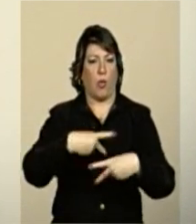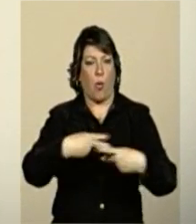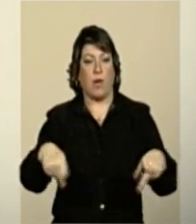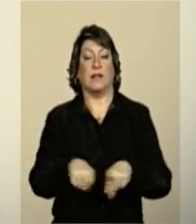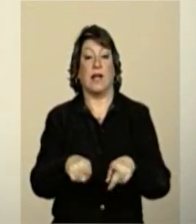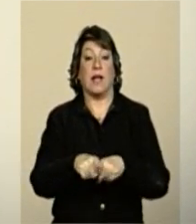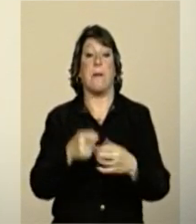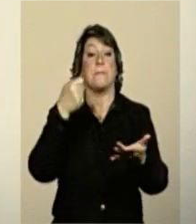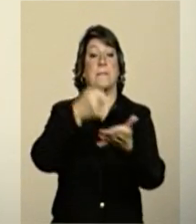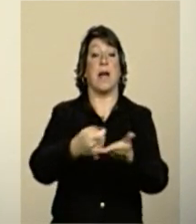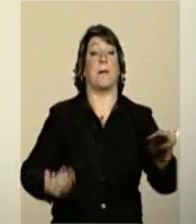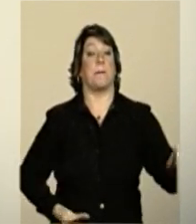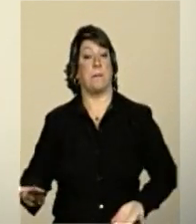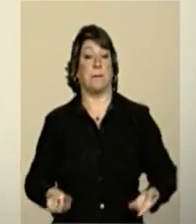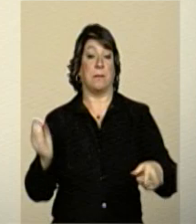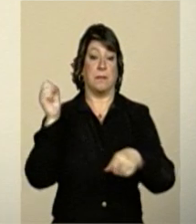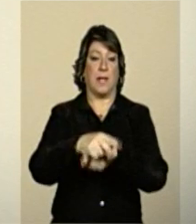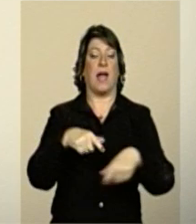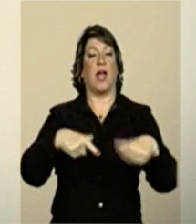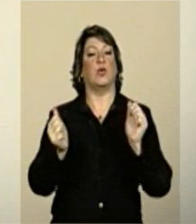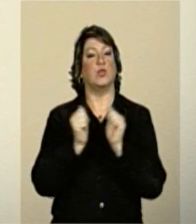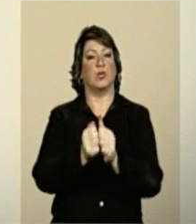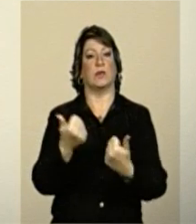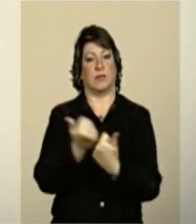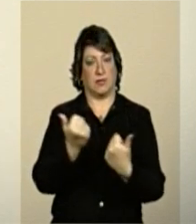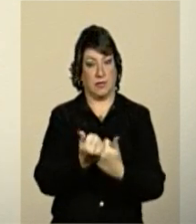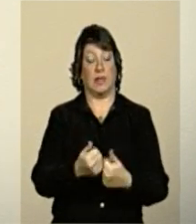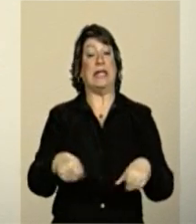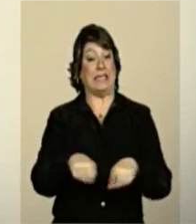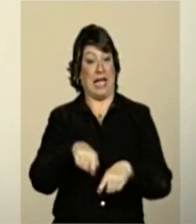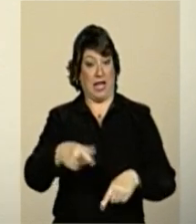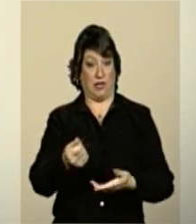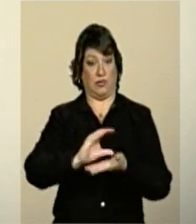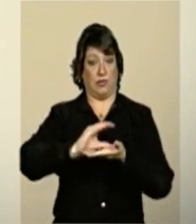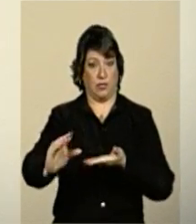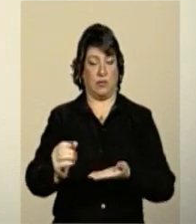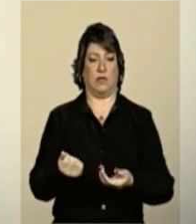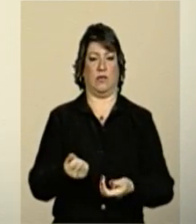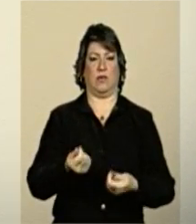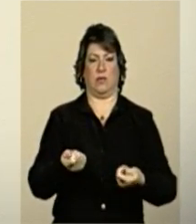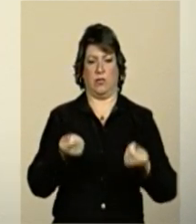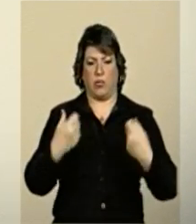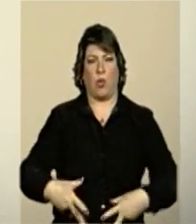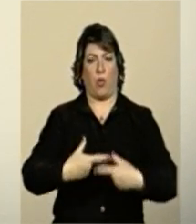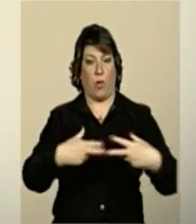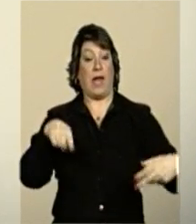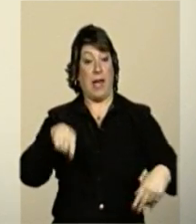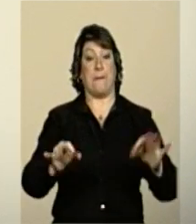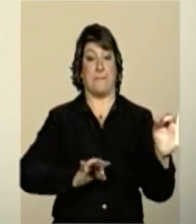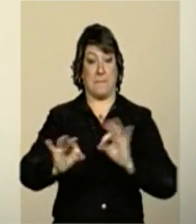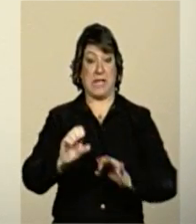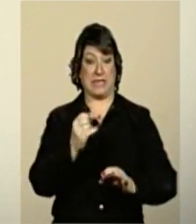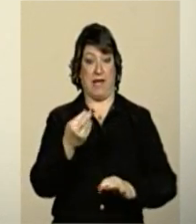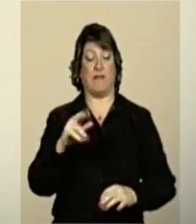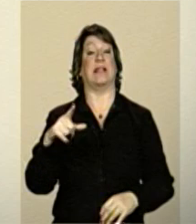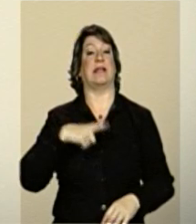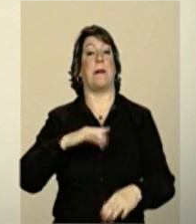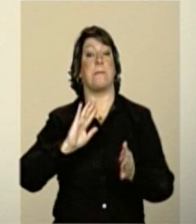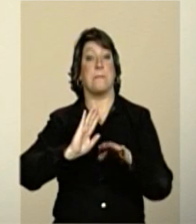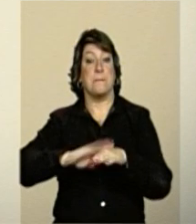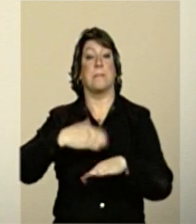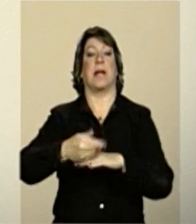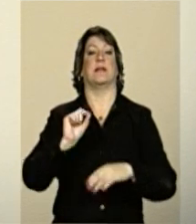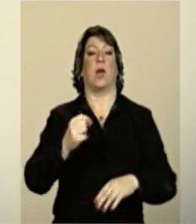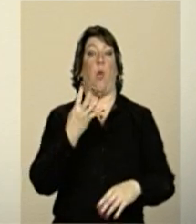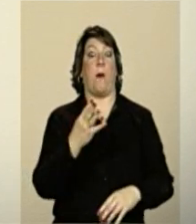da colheita. Além do crédito para esses investimentos e gastos, o Plano Safra terá mais 4